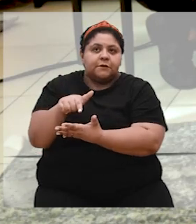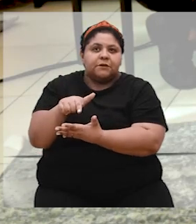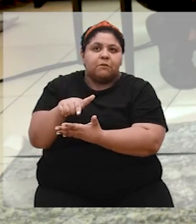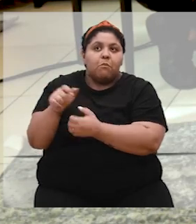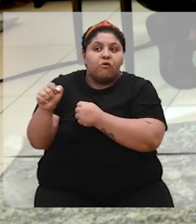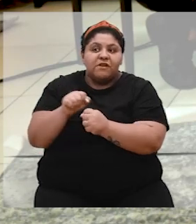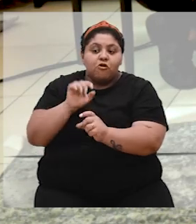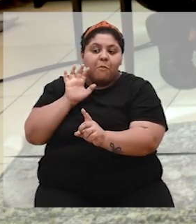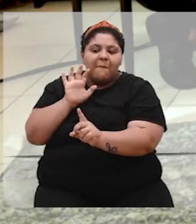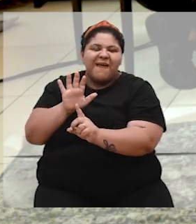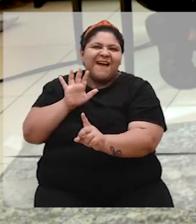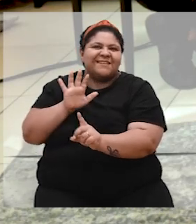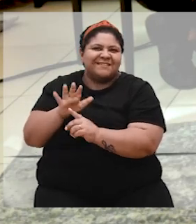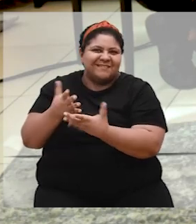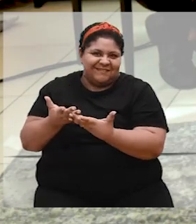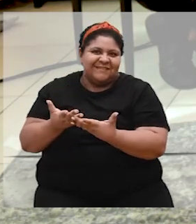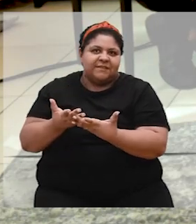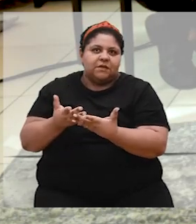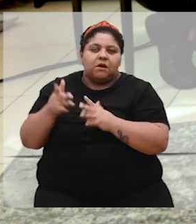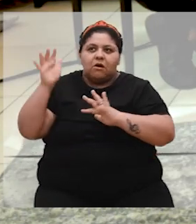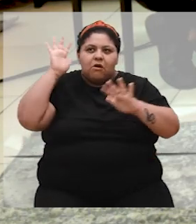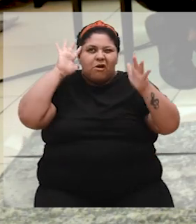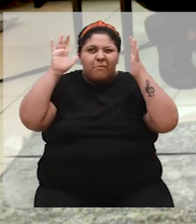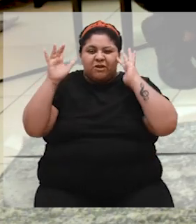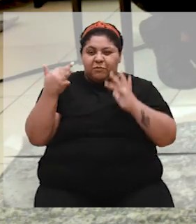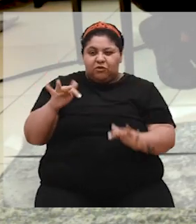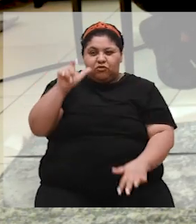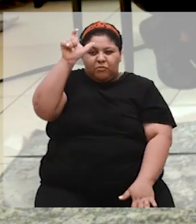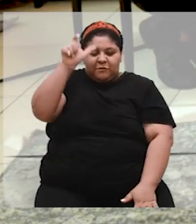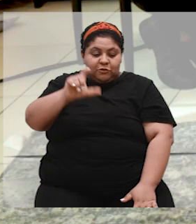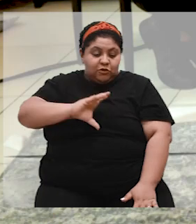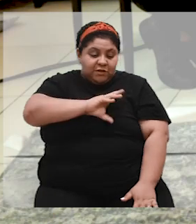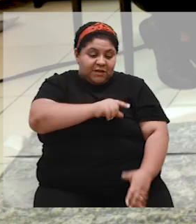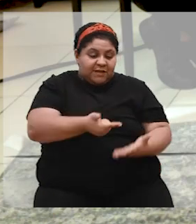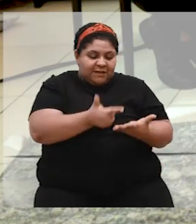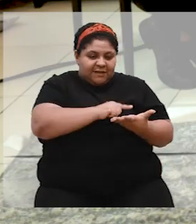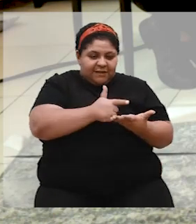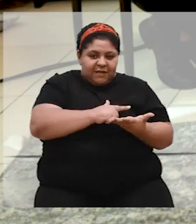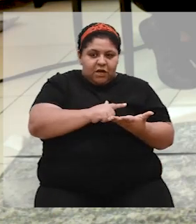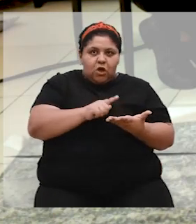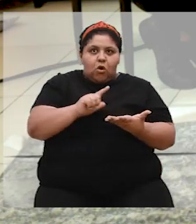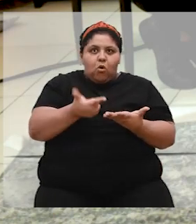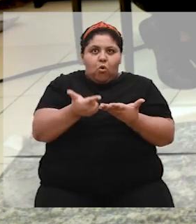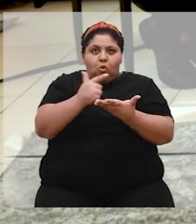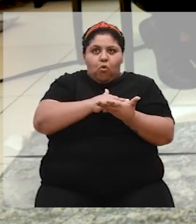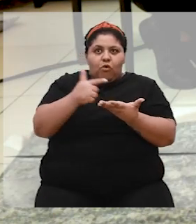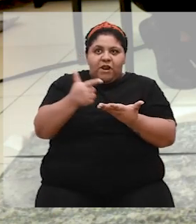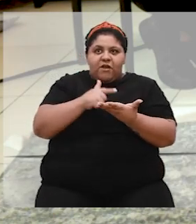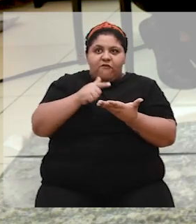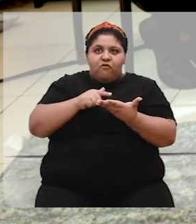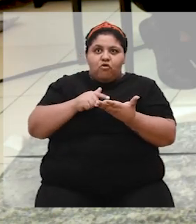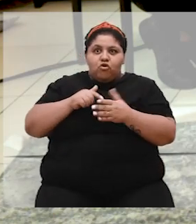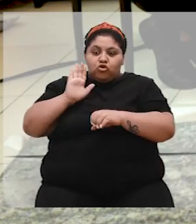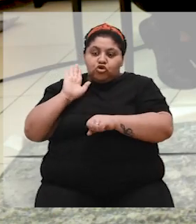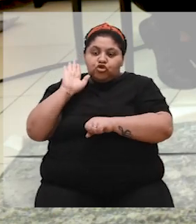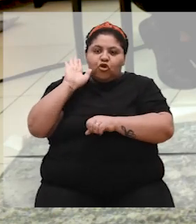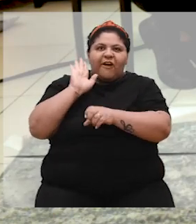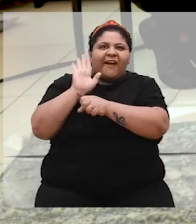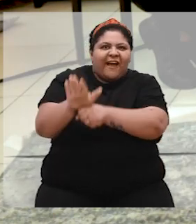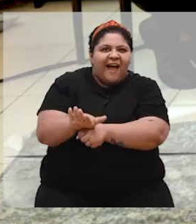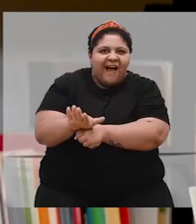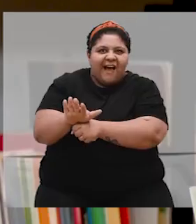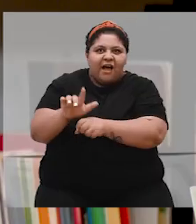constituíam uma ameaça. E imagina a dor de alguém que ama livros, ter que amarrar um livro com a pedra,